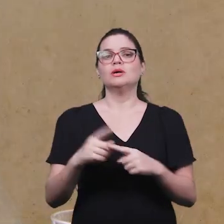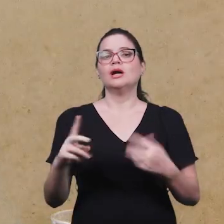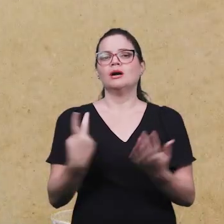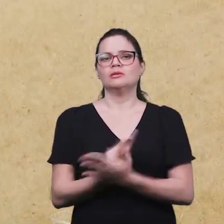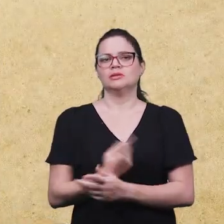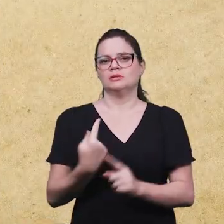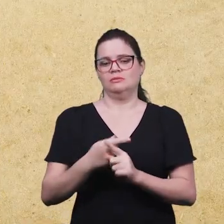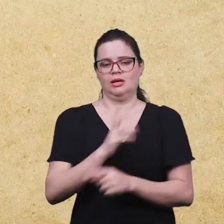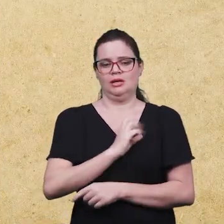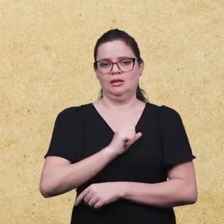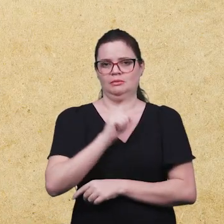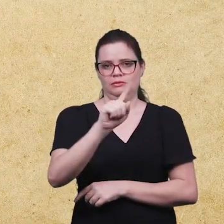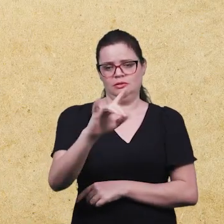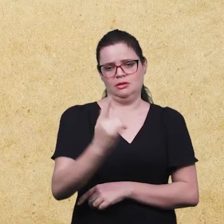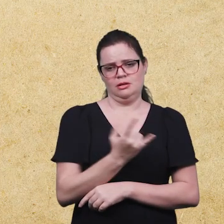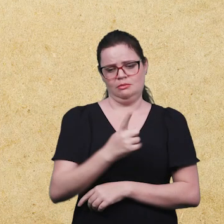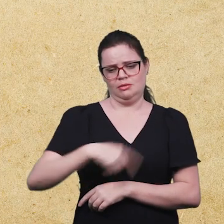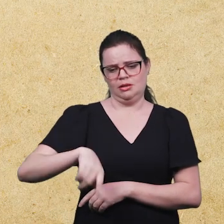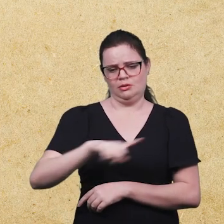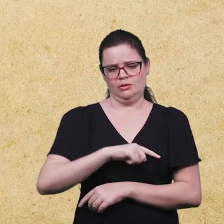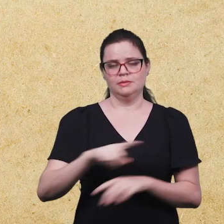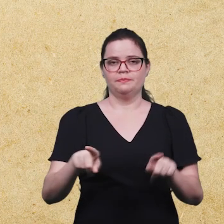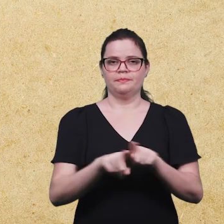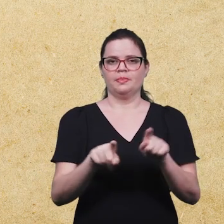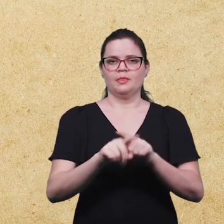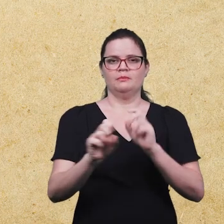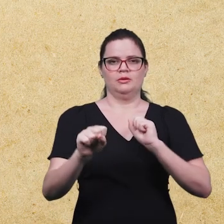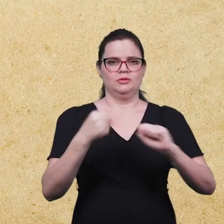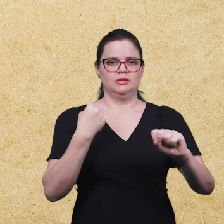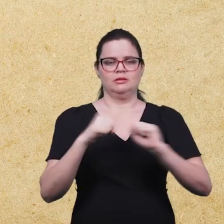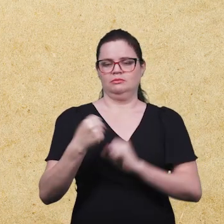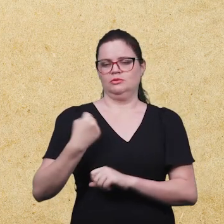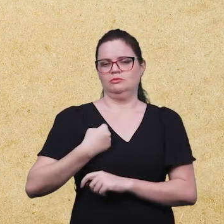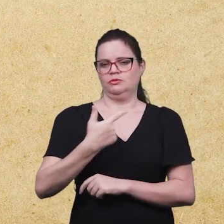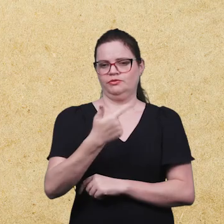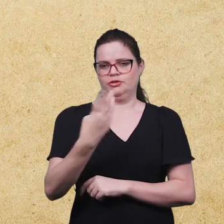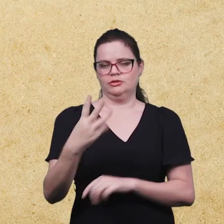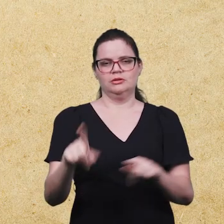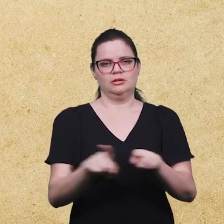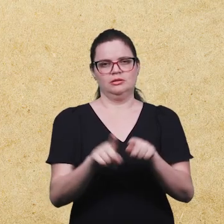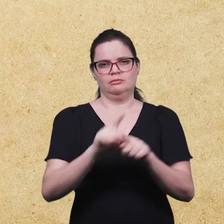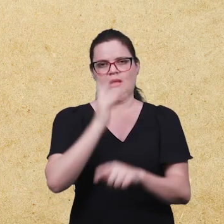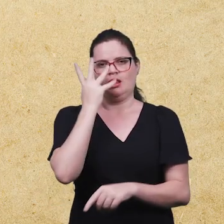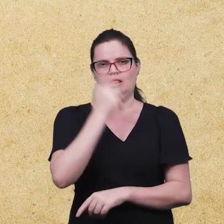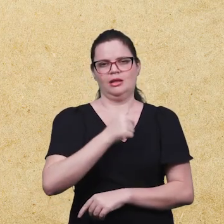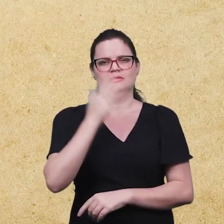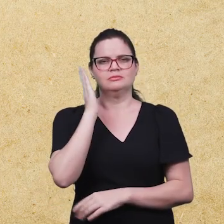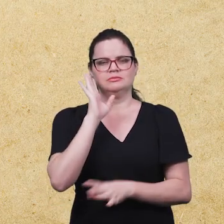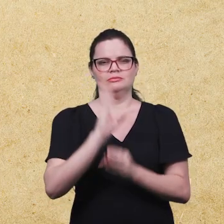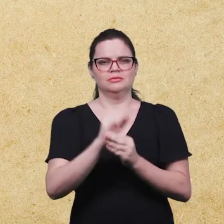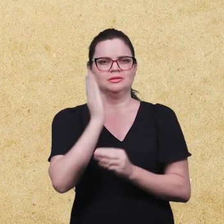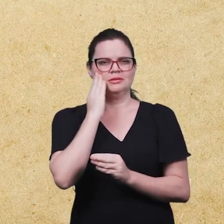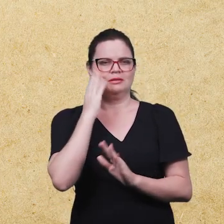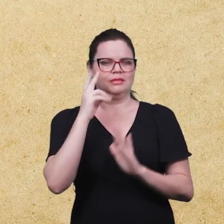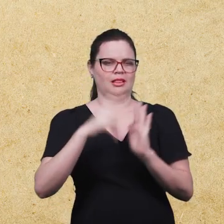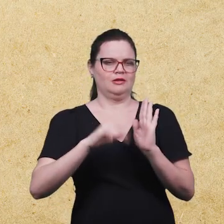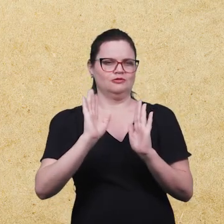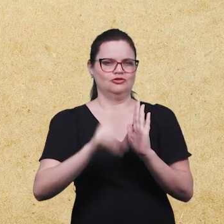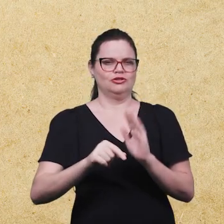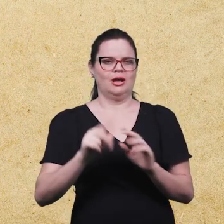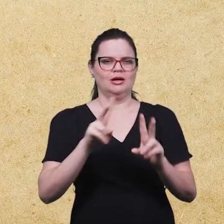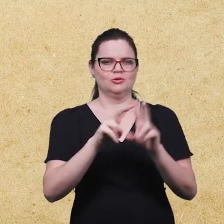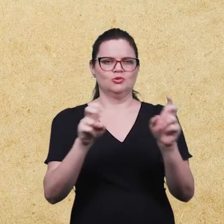amou. Os Salmos 23, que é muito lido por todos, né? Todas as pessoas gostam desse